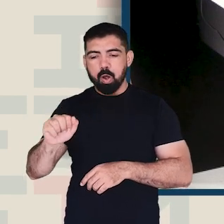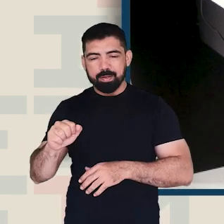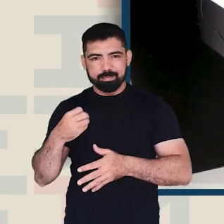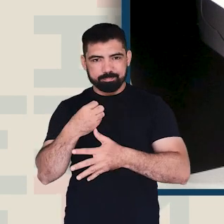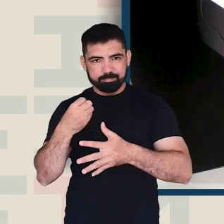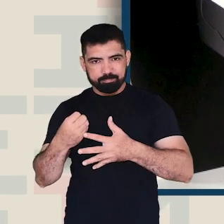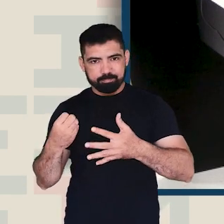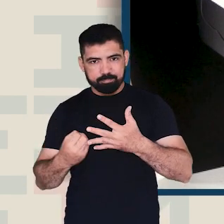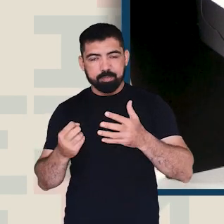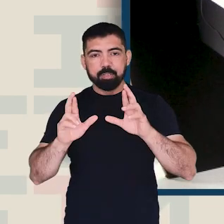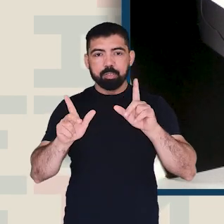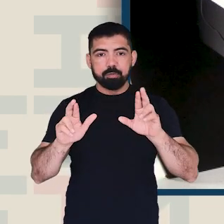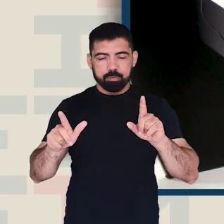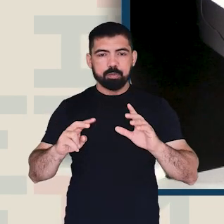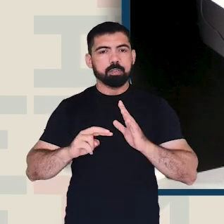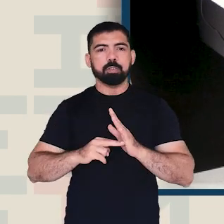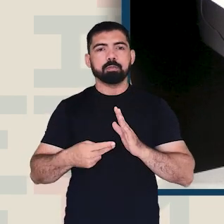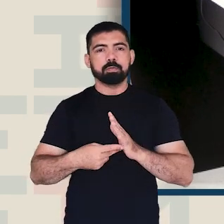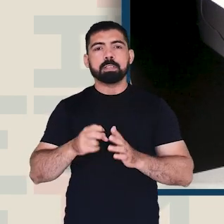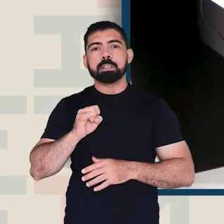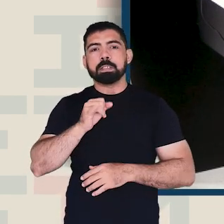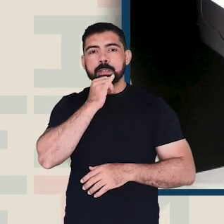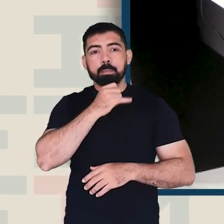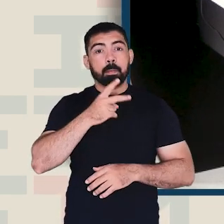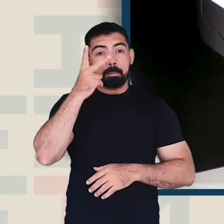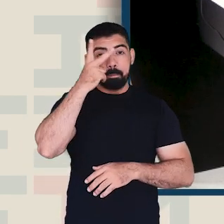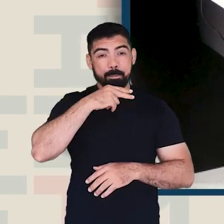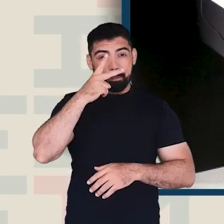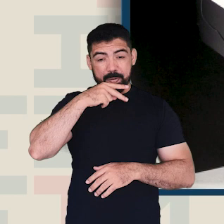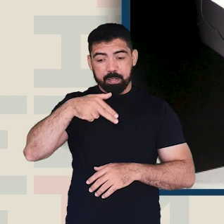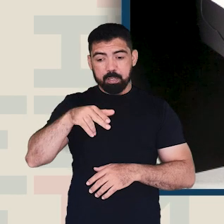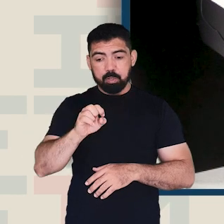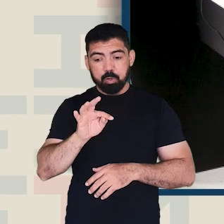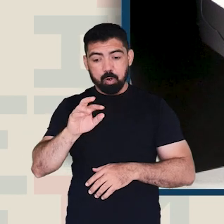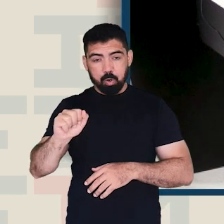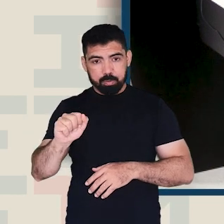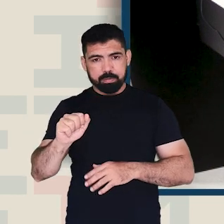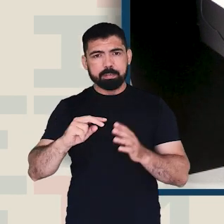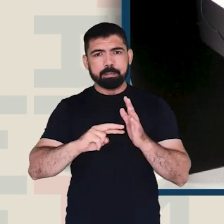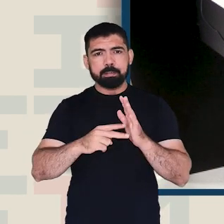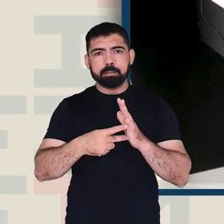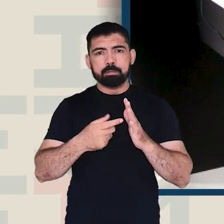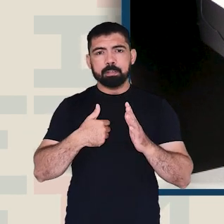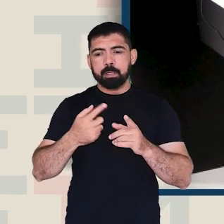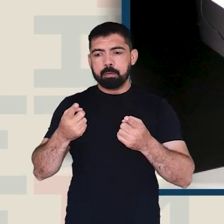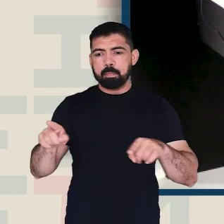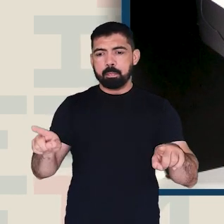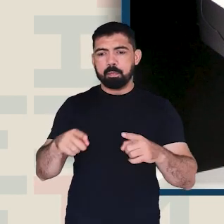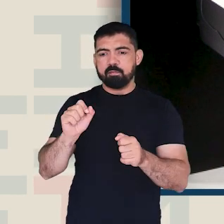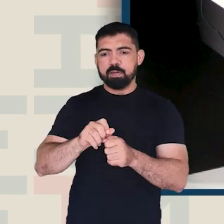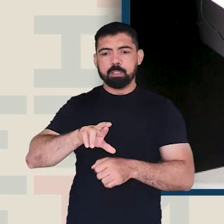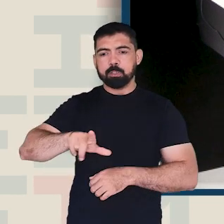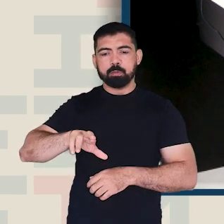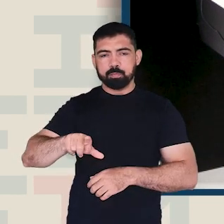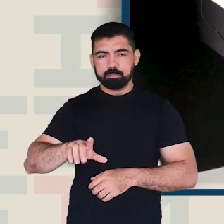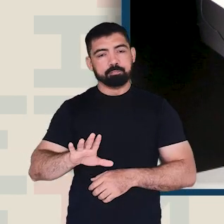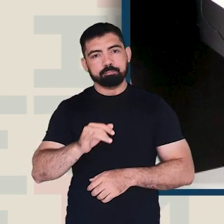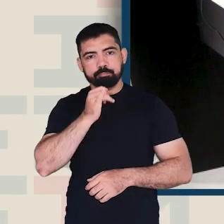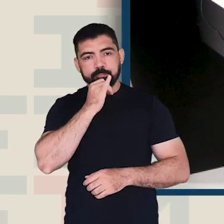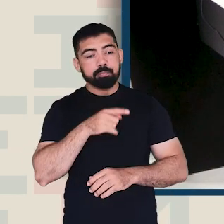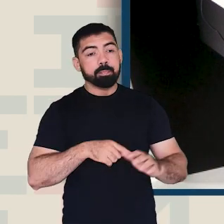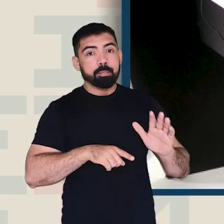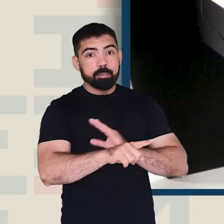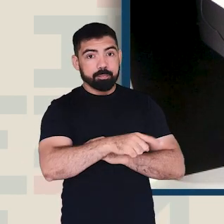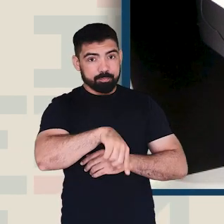dando a entender que se eu repetir a nota não é melodia. Eu não sei se fica clara a frase, mas assim, quando eu peço para os meus alunos